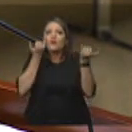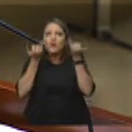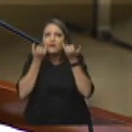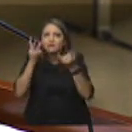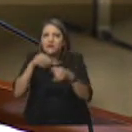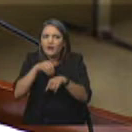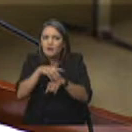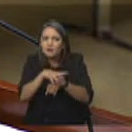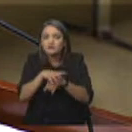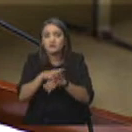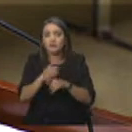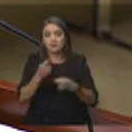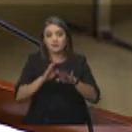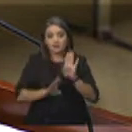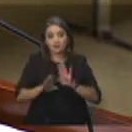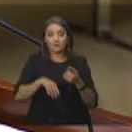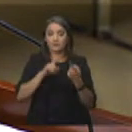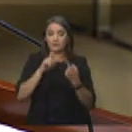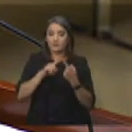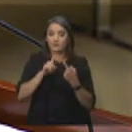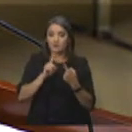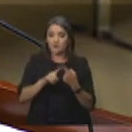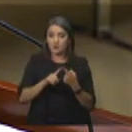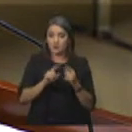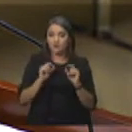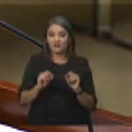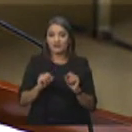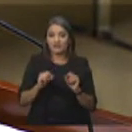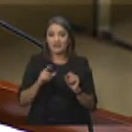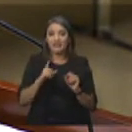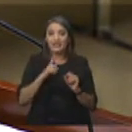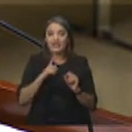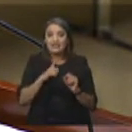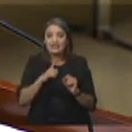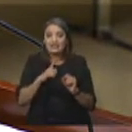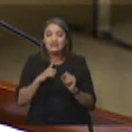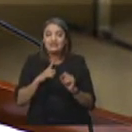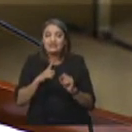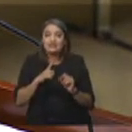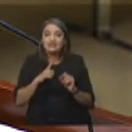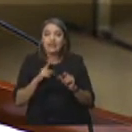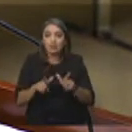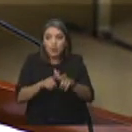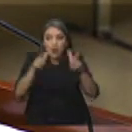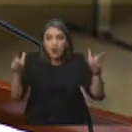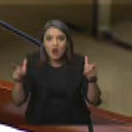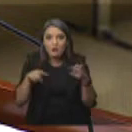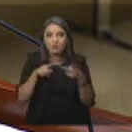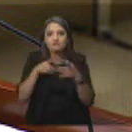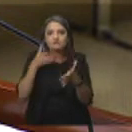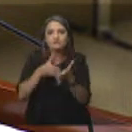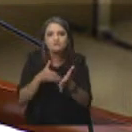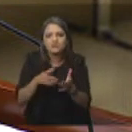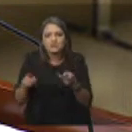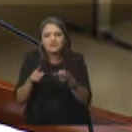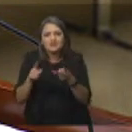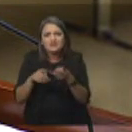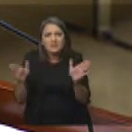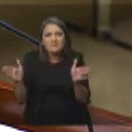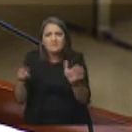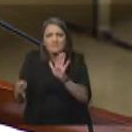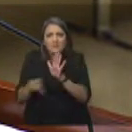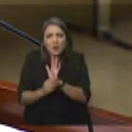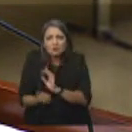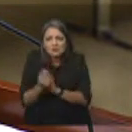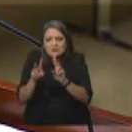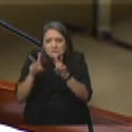aos dados a serem compartilhados, quais sejam amplo, restrito e específico. Portanto, não há autorização genérica